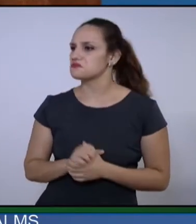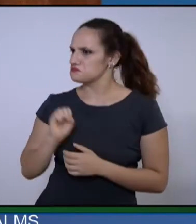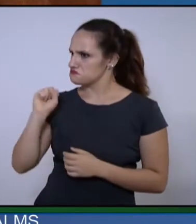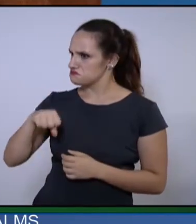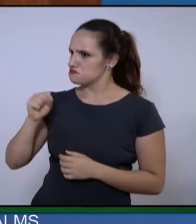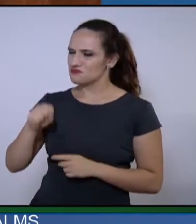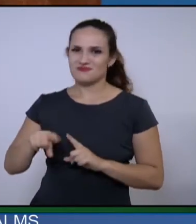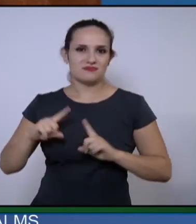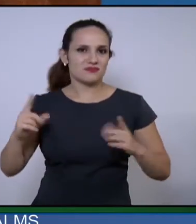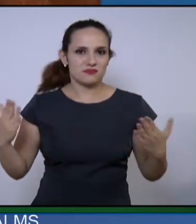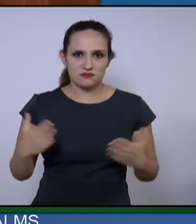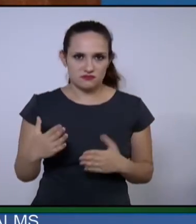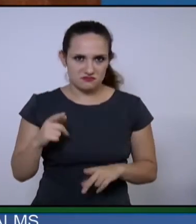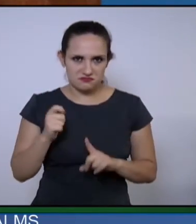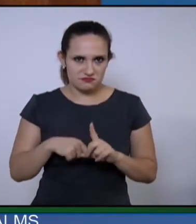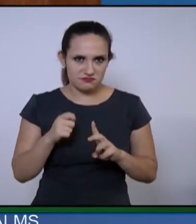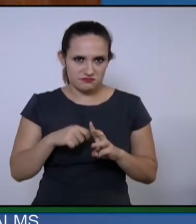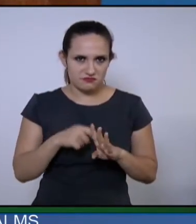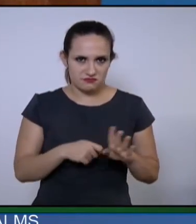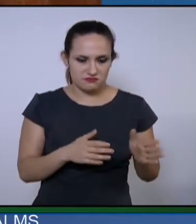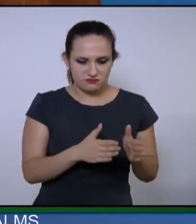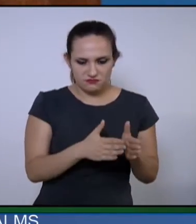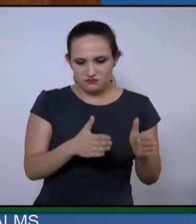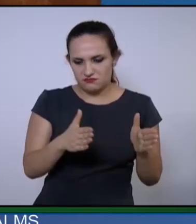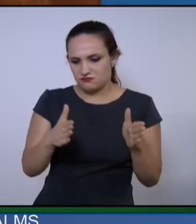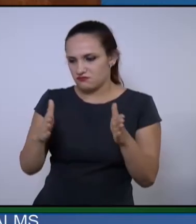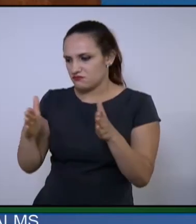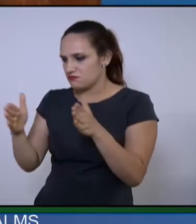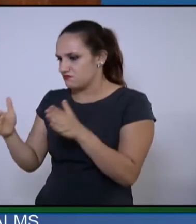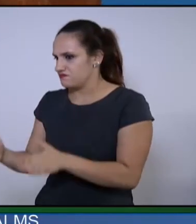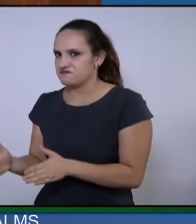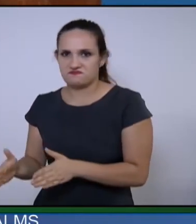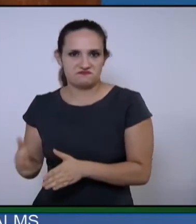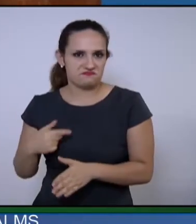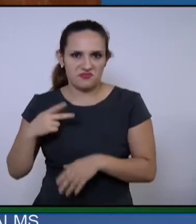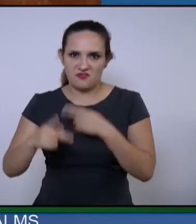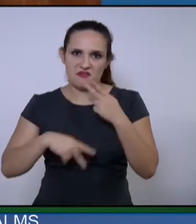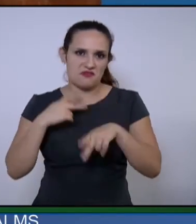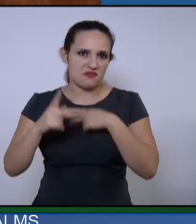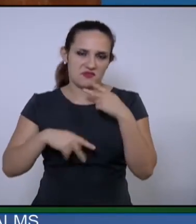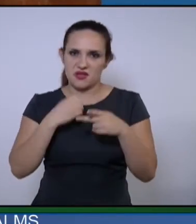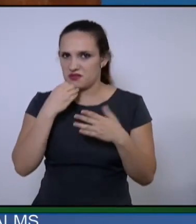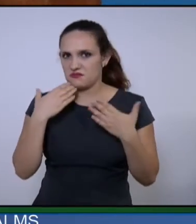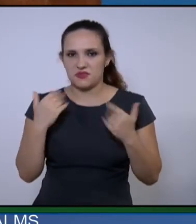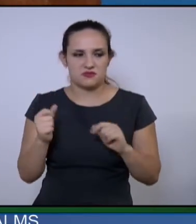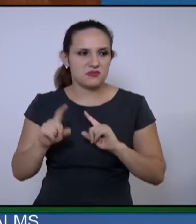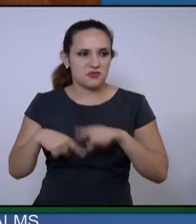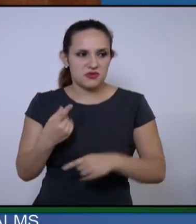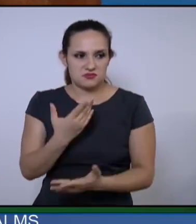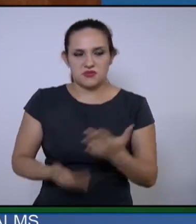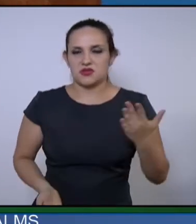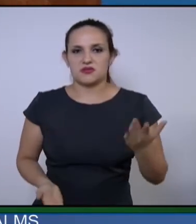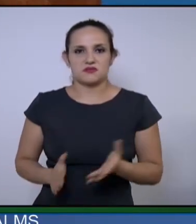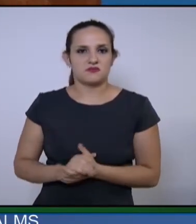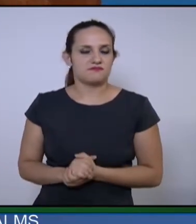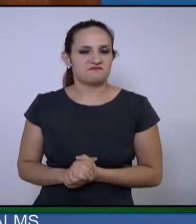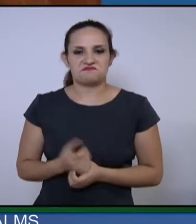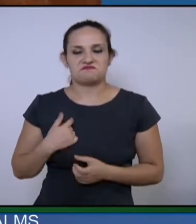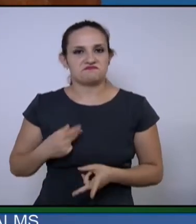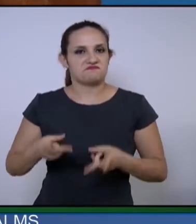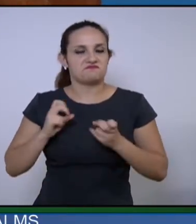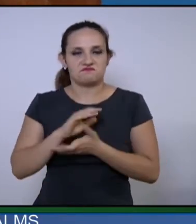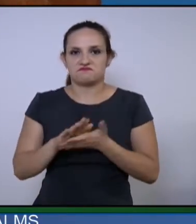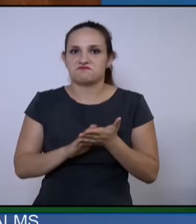verdade, ao longo desses meses, o que nós assistimos foi apenas discurso de ministro que caiu para cima. E não